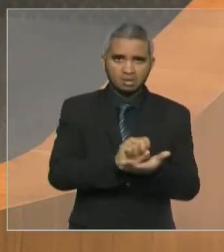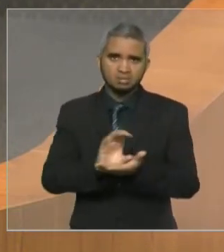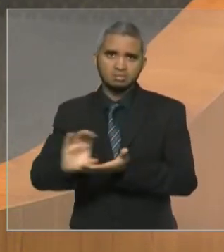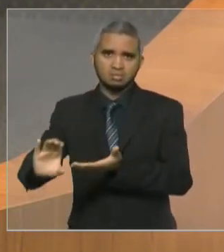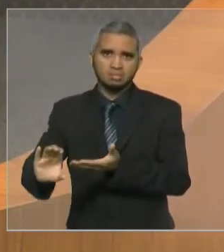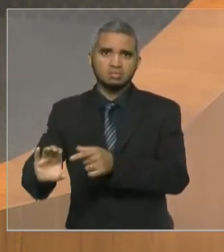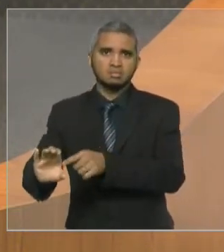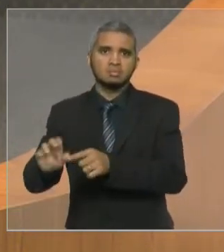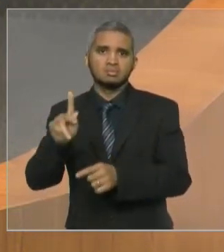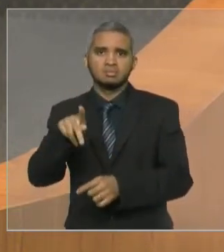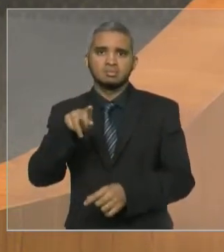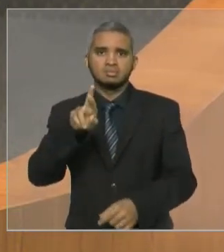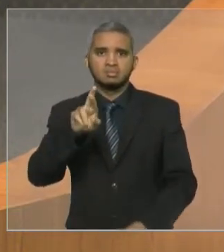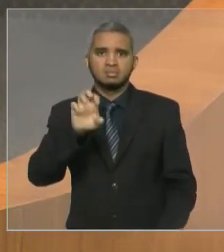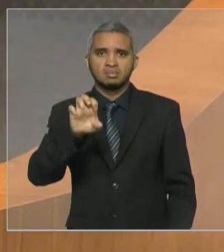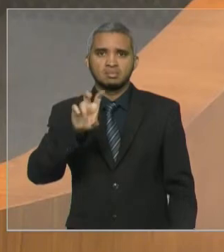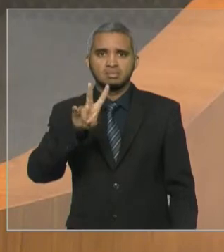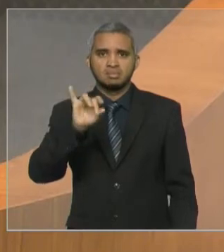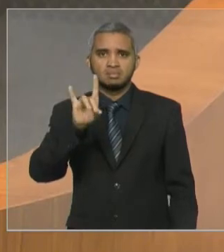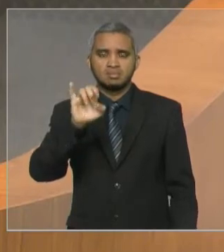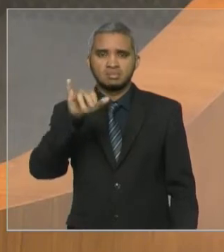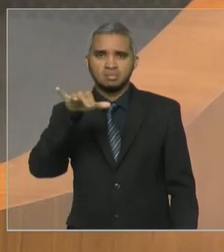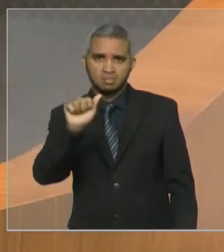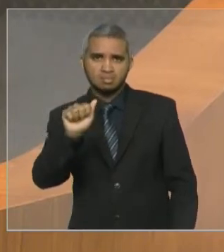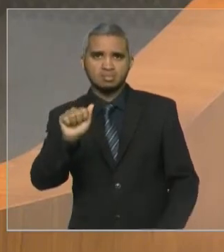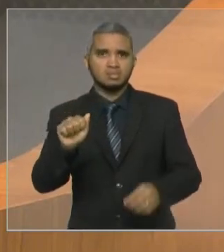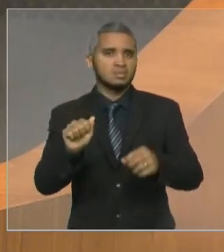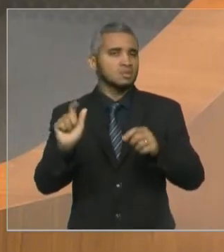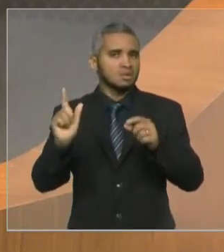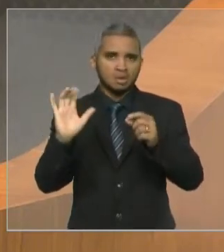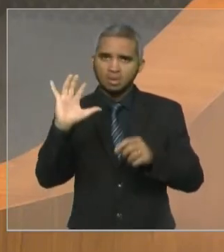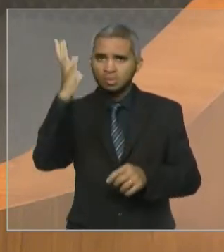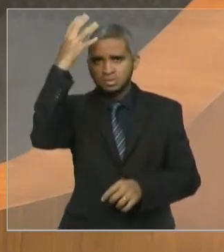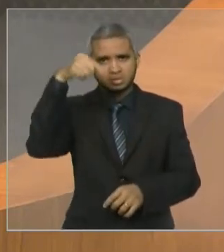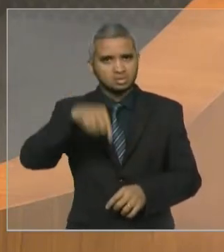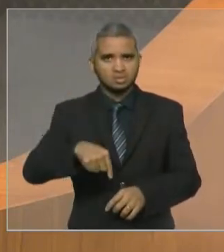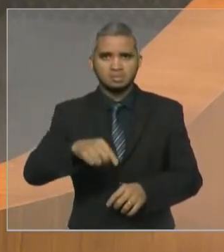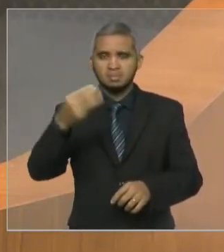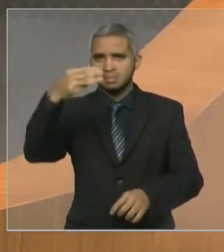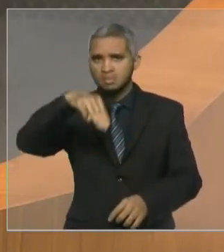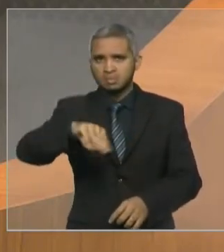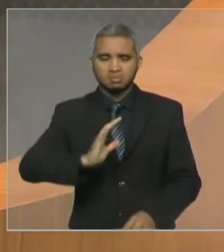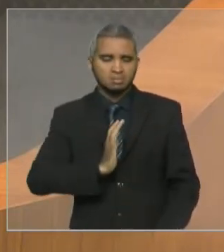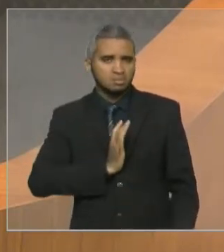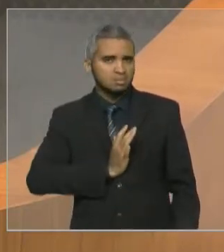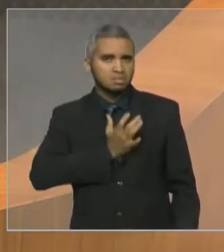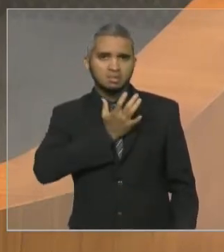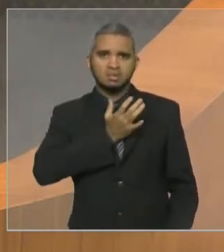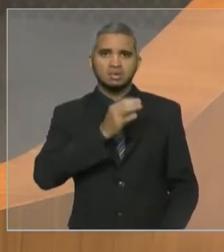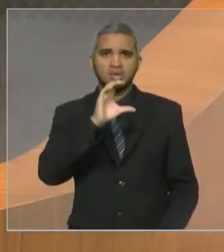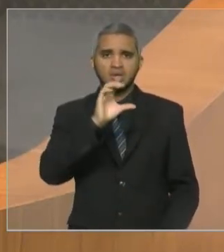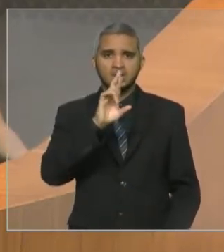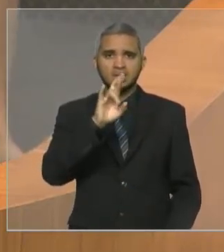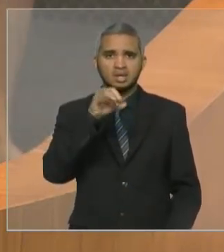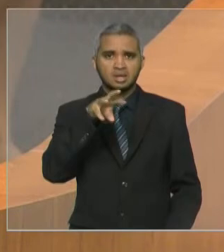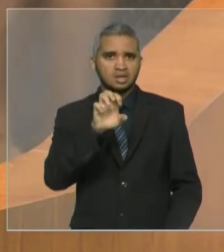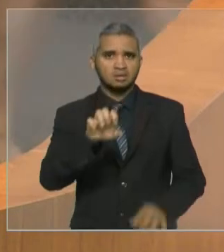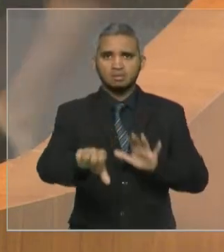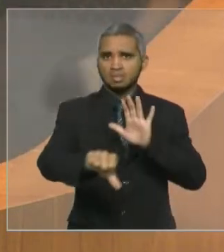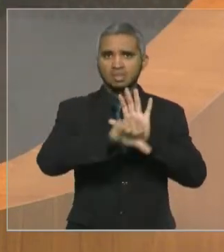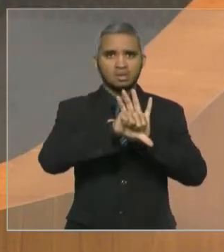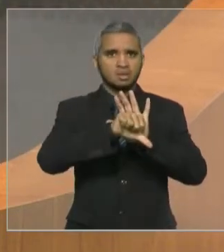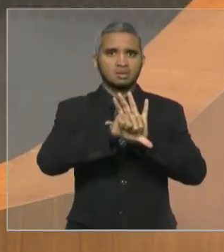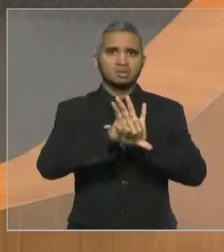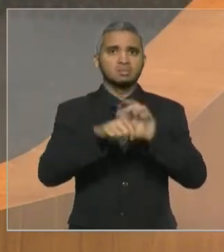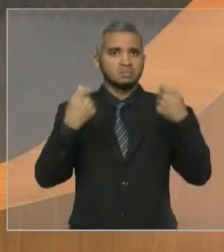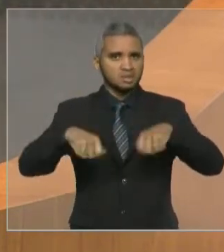Previdência. Isso é um crime que está acontecendo no Maranhão. E, portanto, merece a apuração dos órgãos de fiscalização em relação a